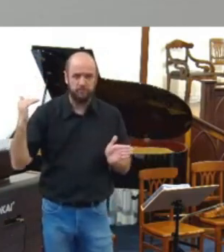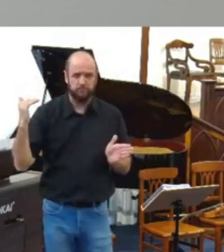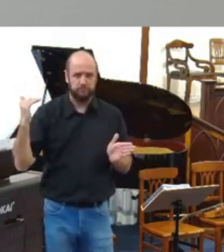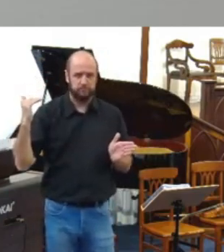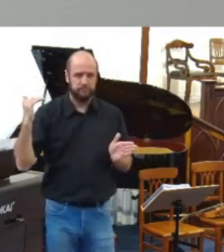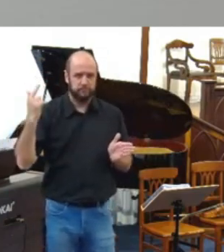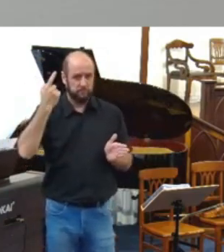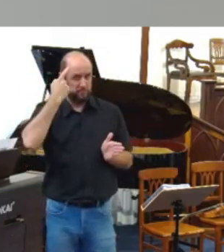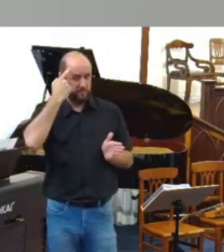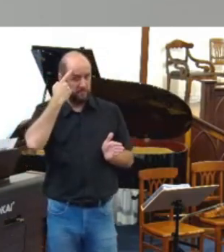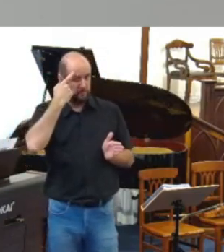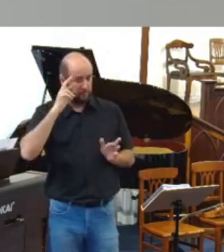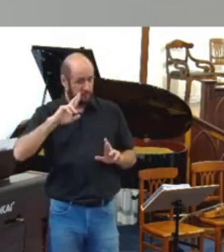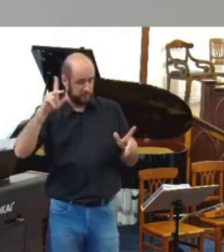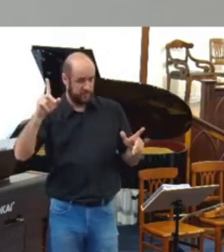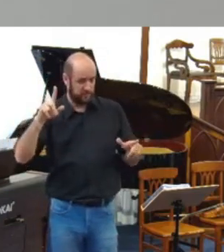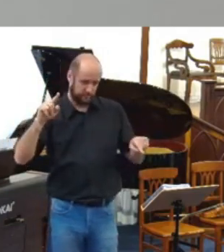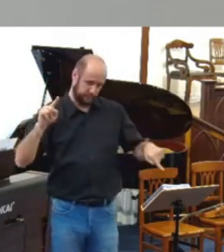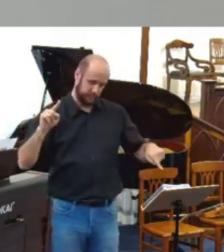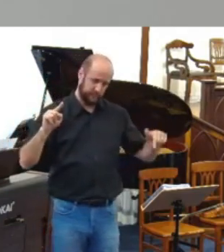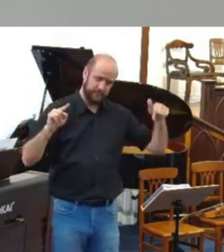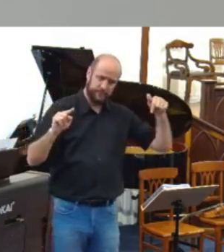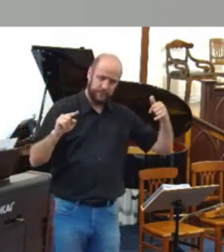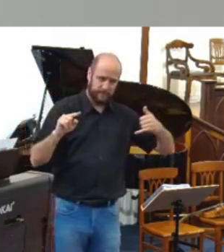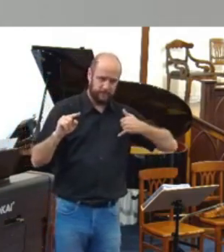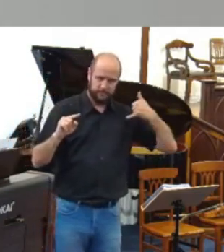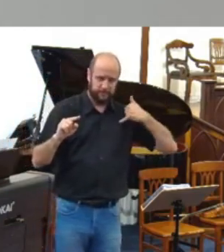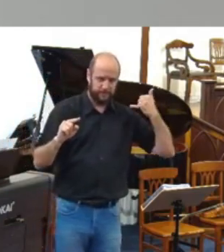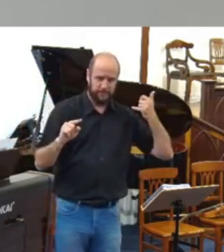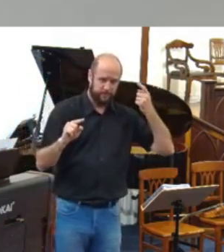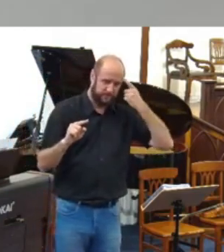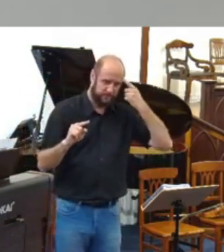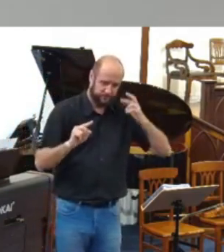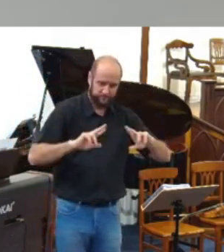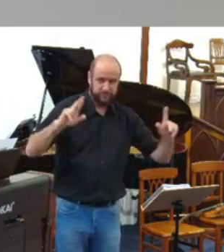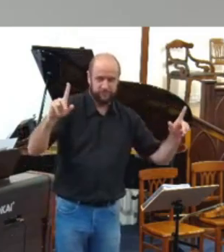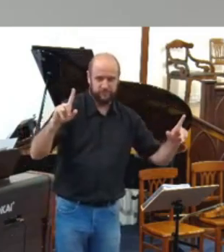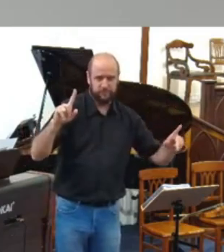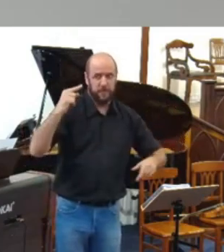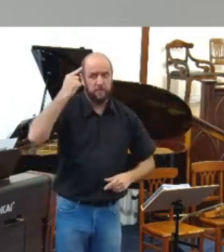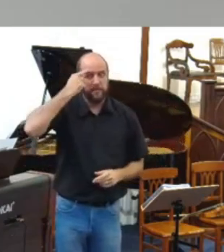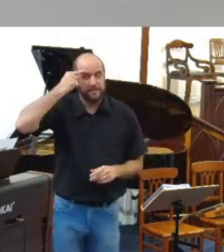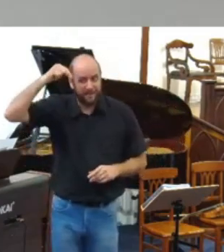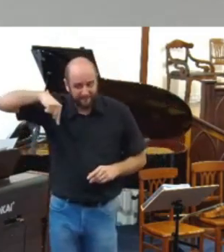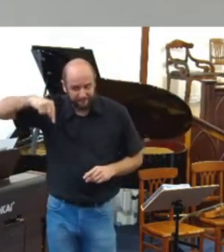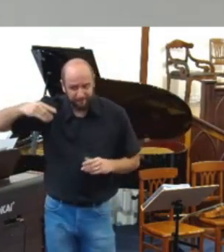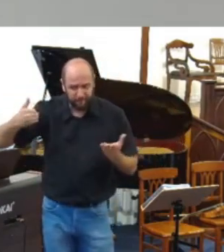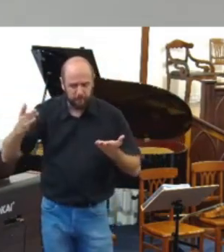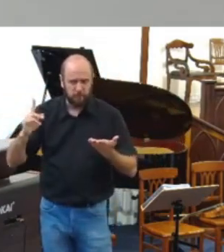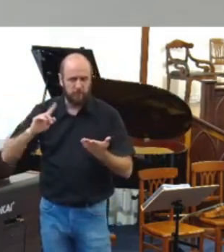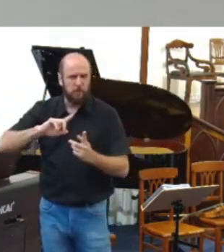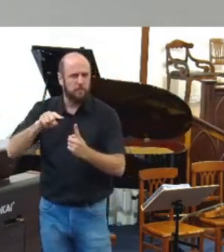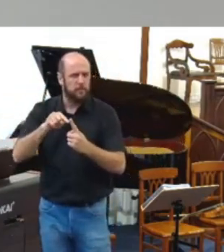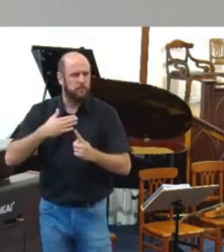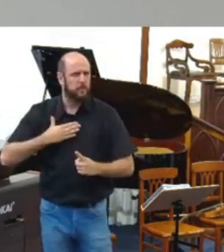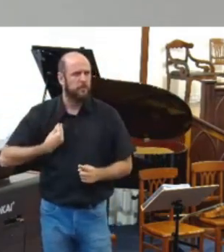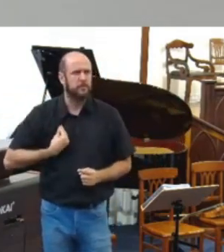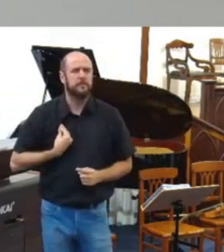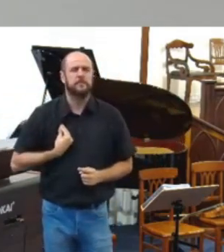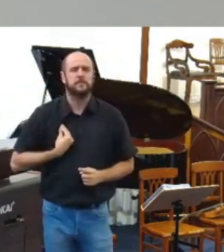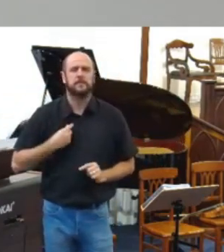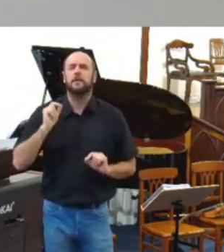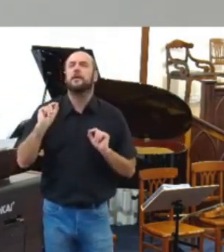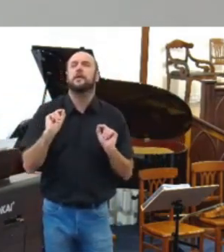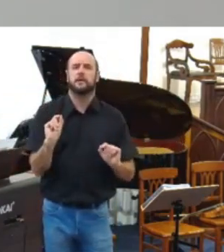ou de 8 anos. Tem que ter um propósito para a nossa vida. O ponto é, qual é o propósito da minha vida? Qual é o propósito da minha vida?